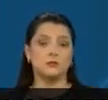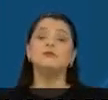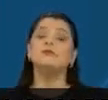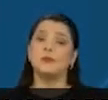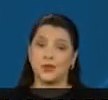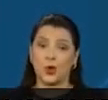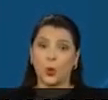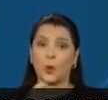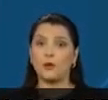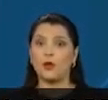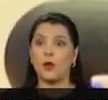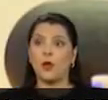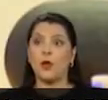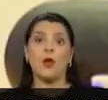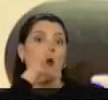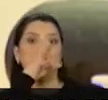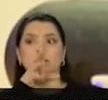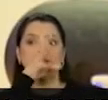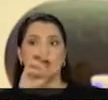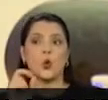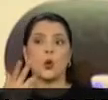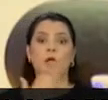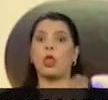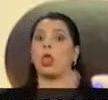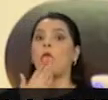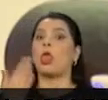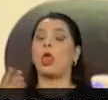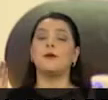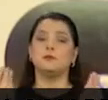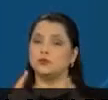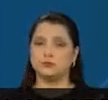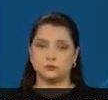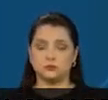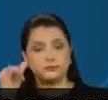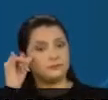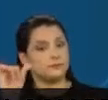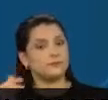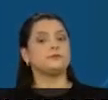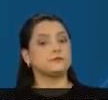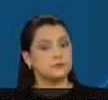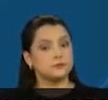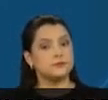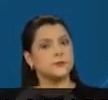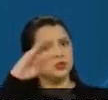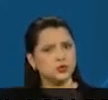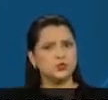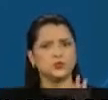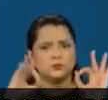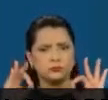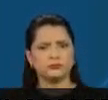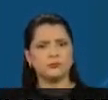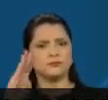comprarem por impulso nem dividirem os valores em muitas parcelas Busque o desconto mesmo né